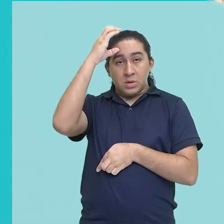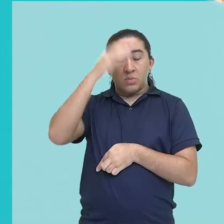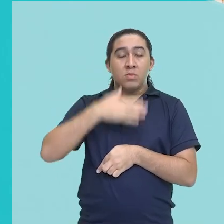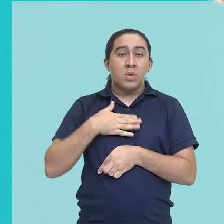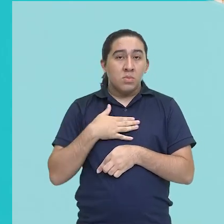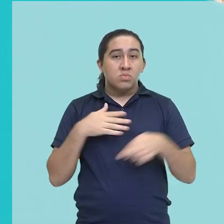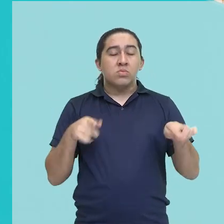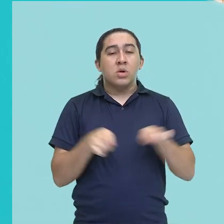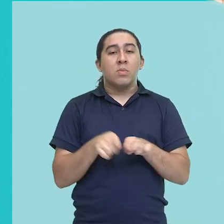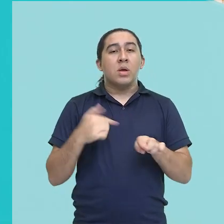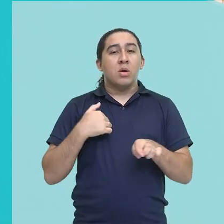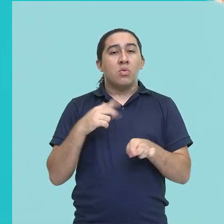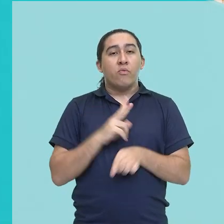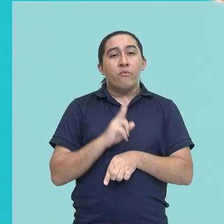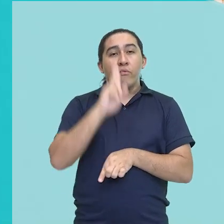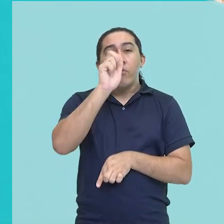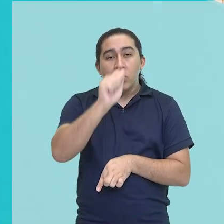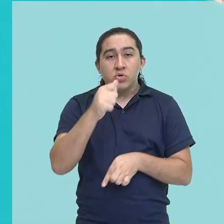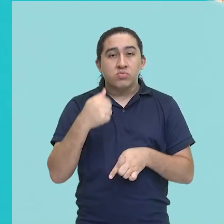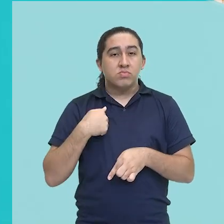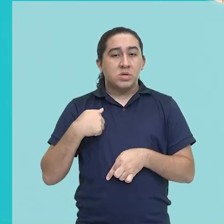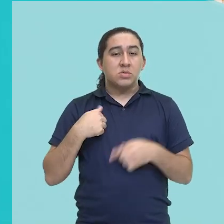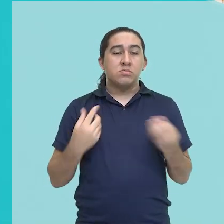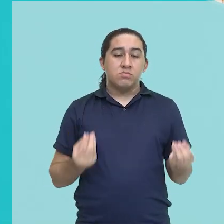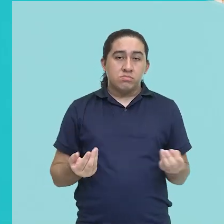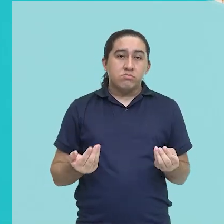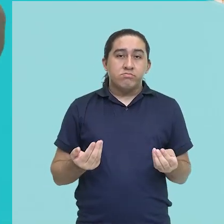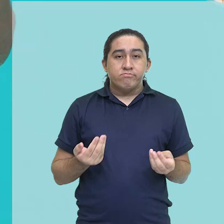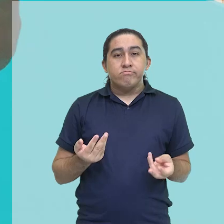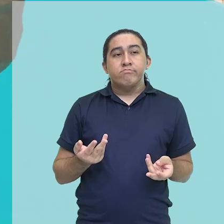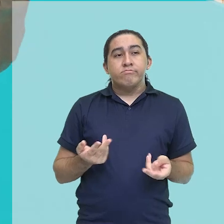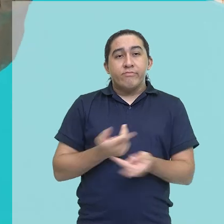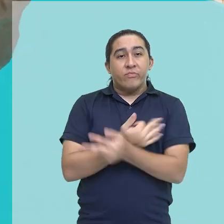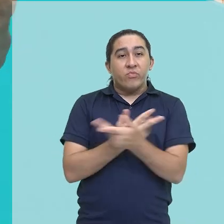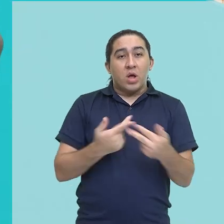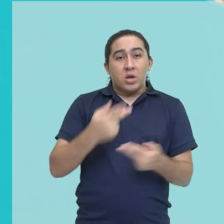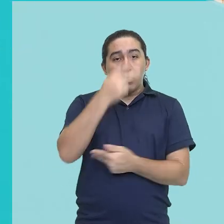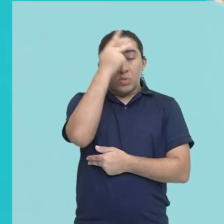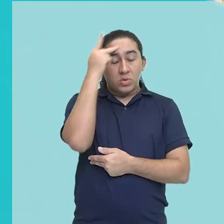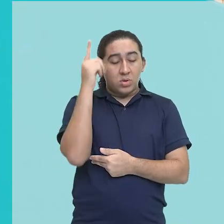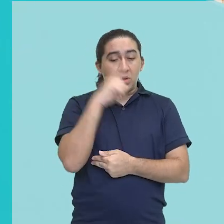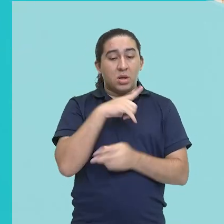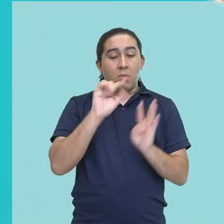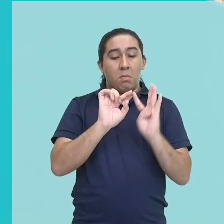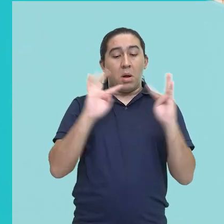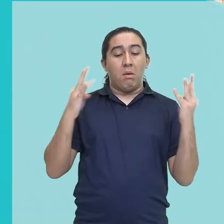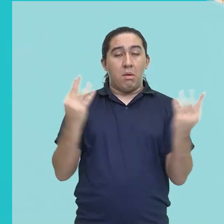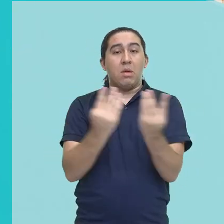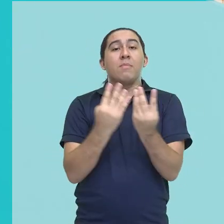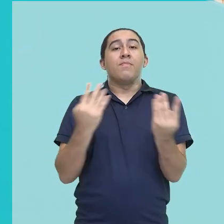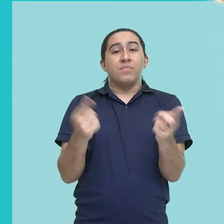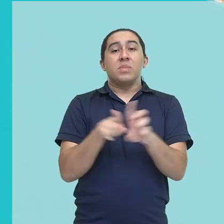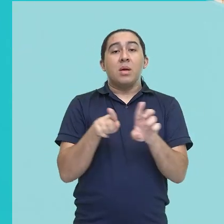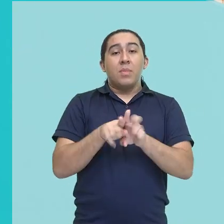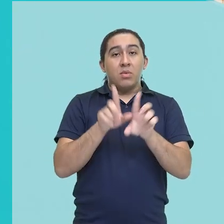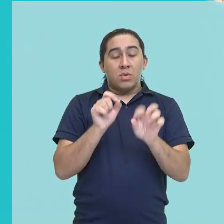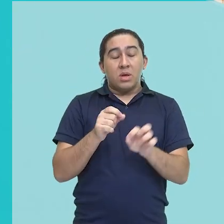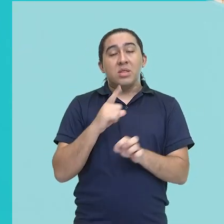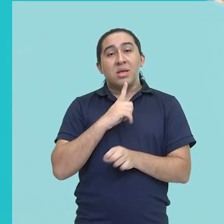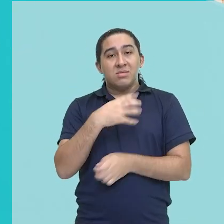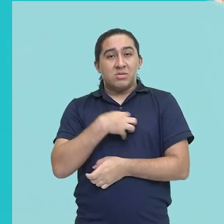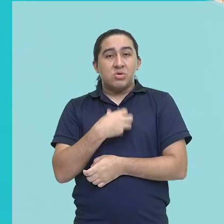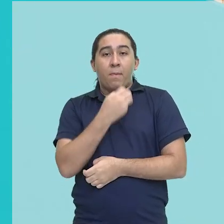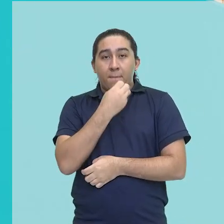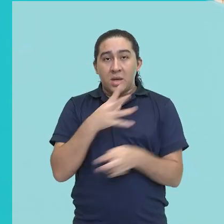Eu estou empoderada. Com certeza as pessoas que vão estar ao meu redor também vão ser beneficiadas, porque eu